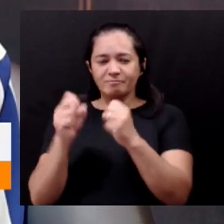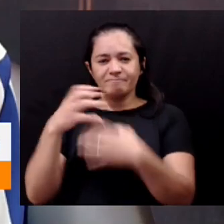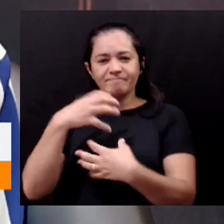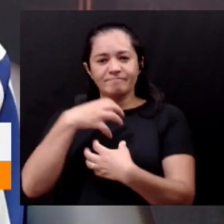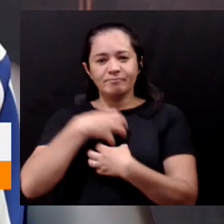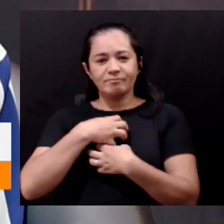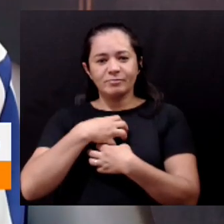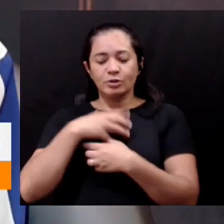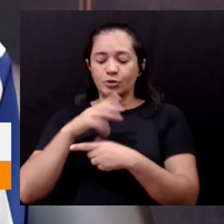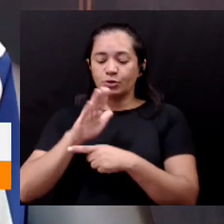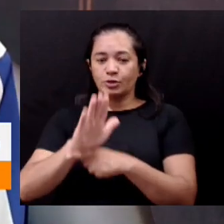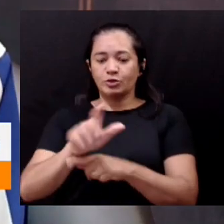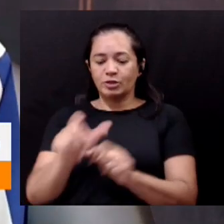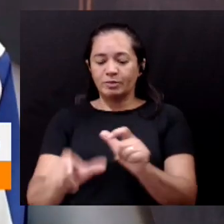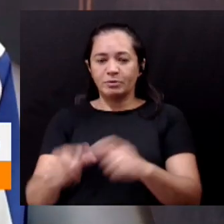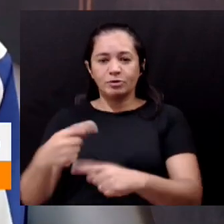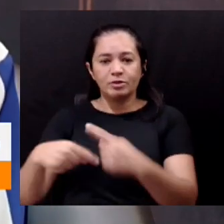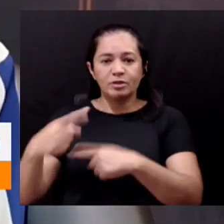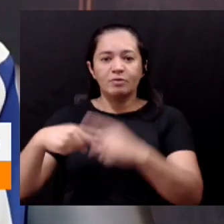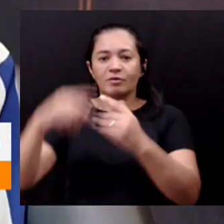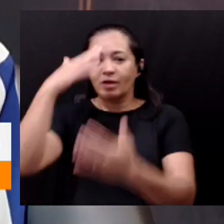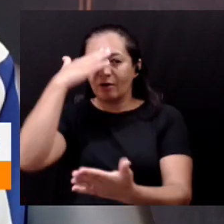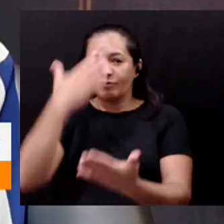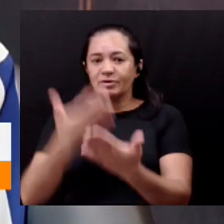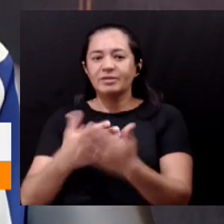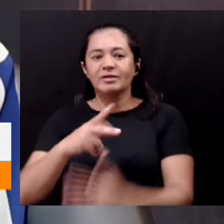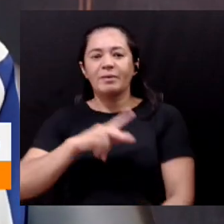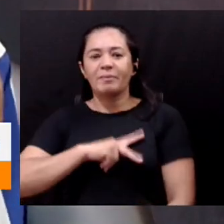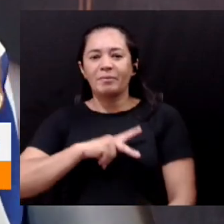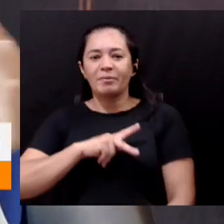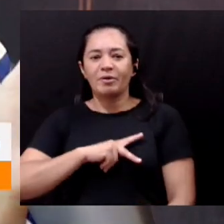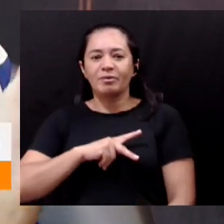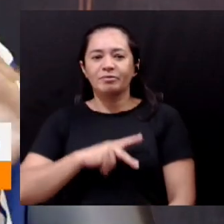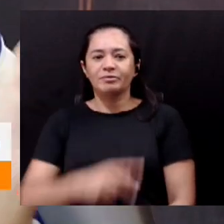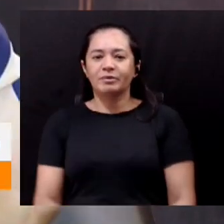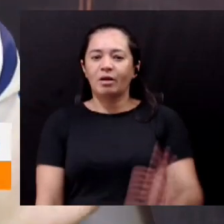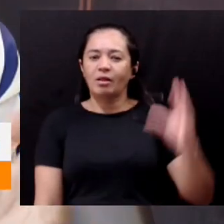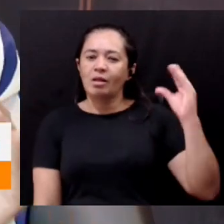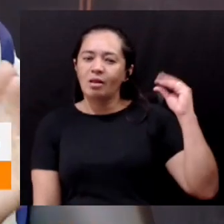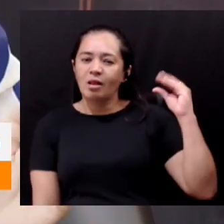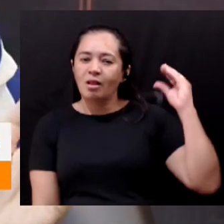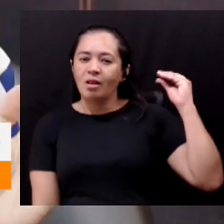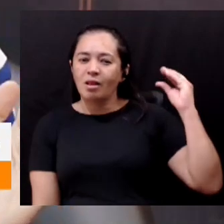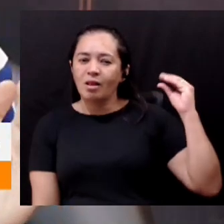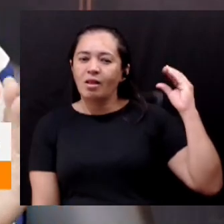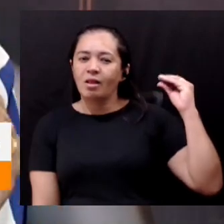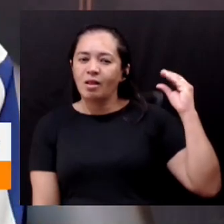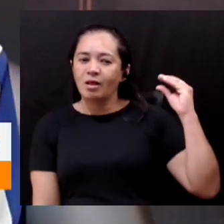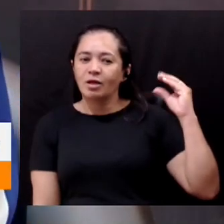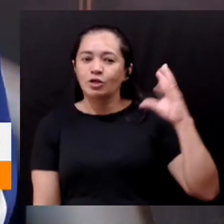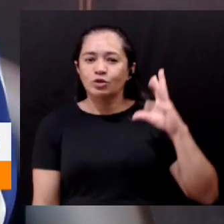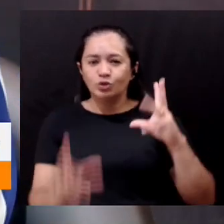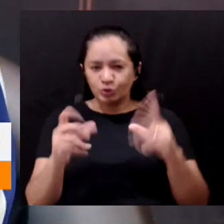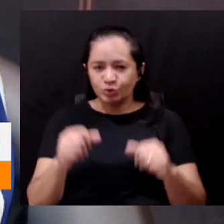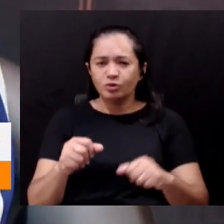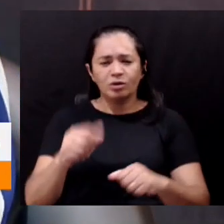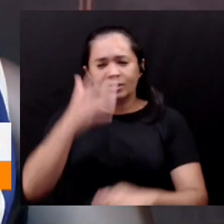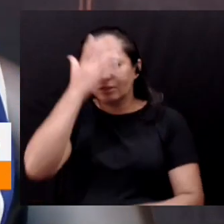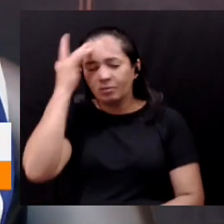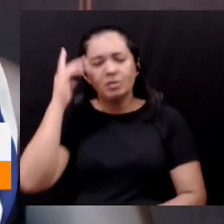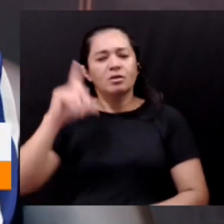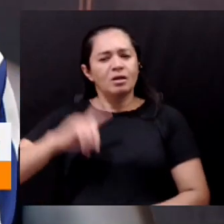desenvolver a autoconfiança, acho que a voz, né, do impostor, que de algum jeito todo mundo tem em algum Sim, momento da tem, vida, né, ela vai exatamente. ficando